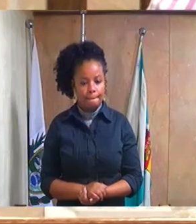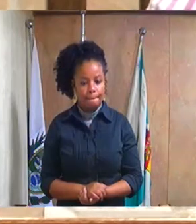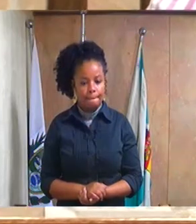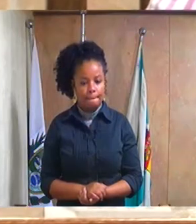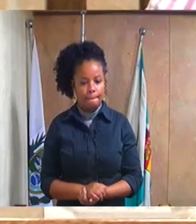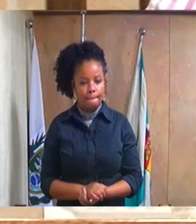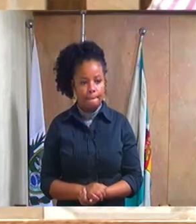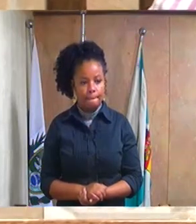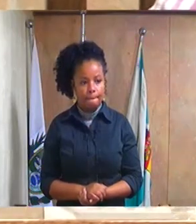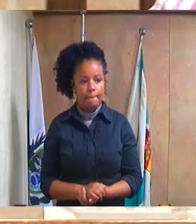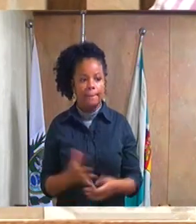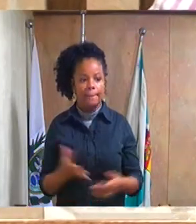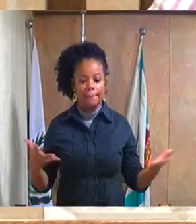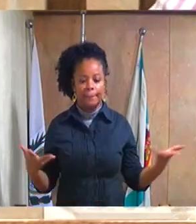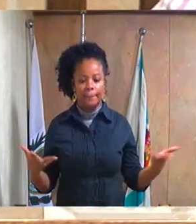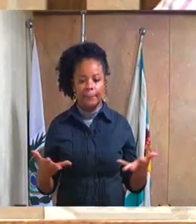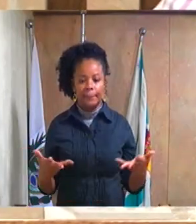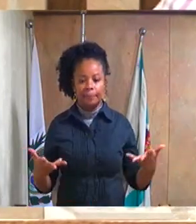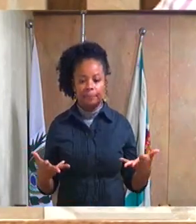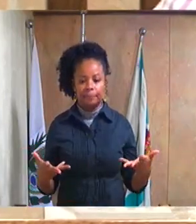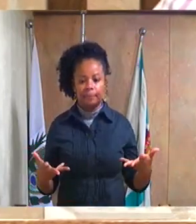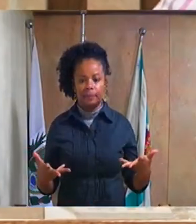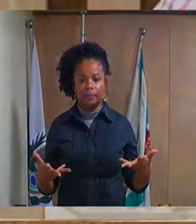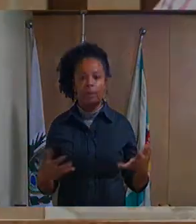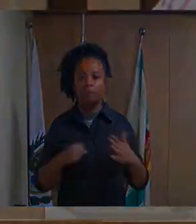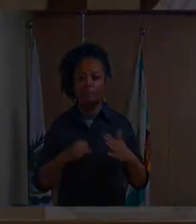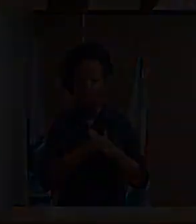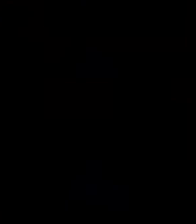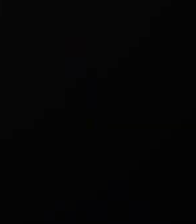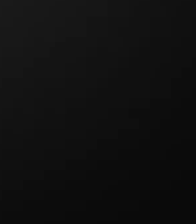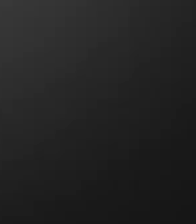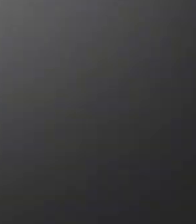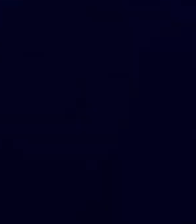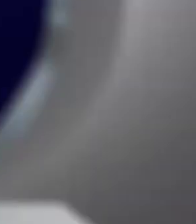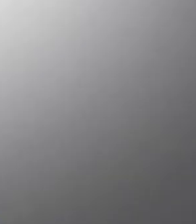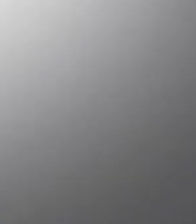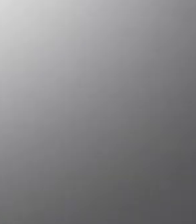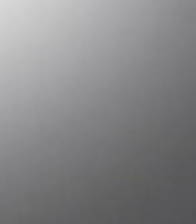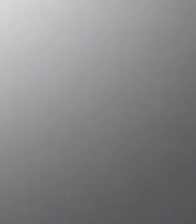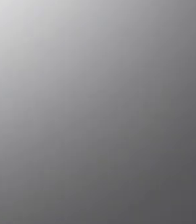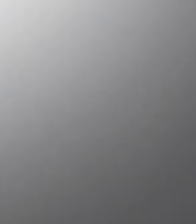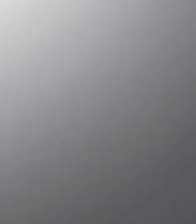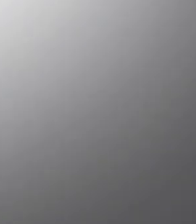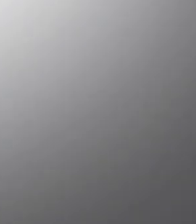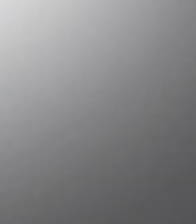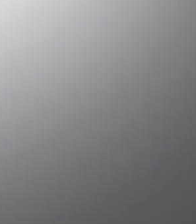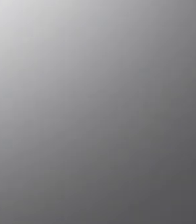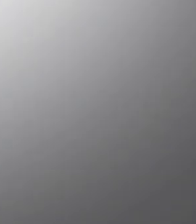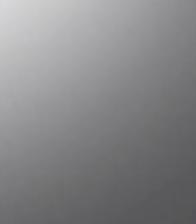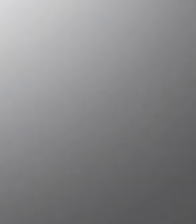Nesse momento, encerramos essa sessão. Obrigado.